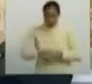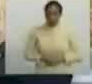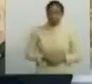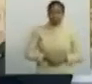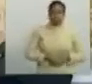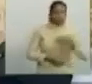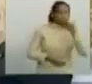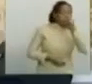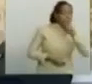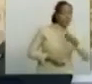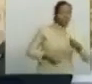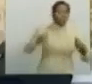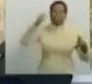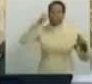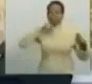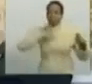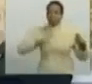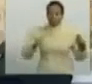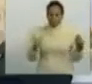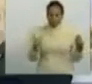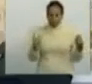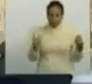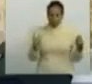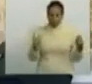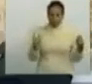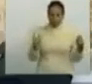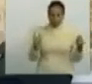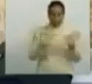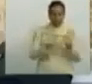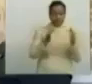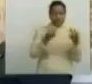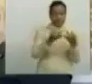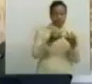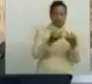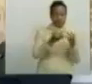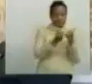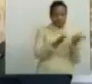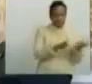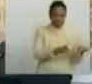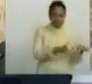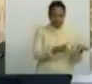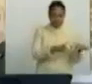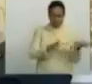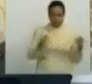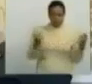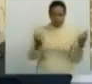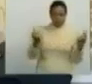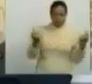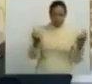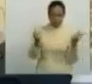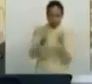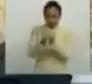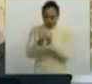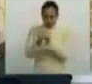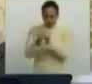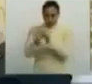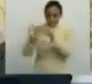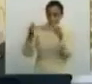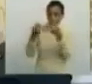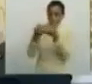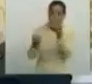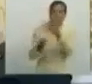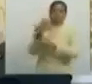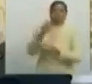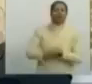mulher deixam a sua família e vai formar a família. Como é que dois homens ou duas mulheres vão formar